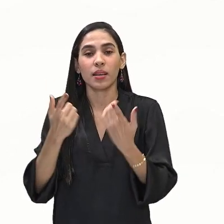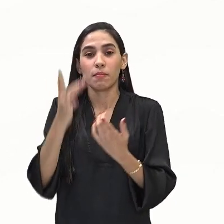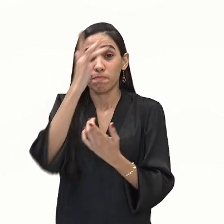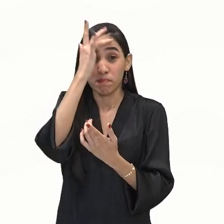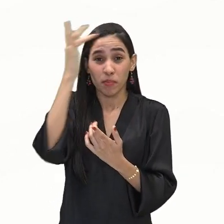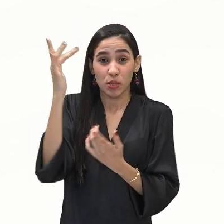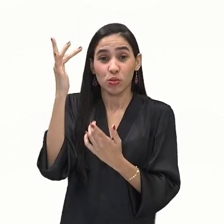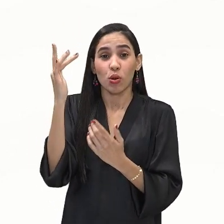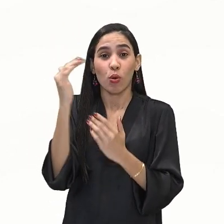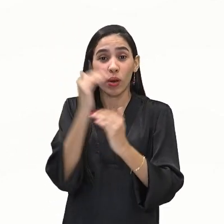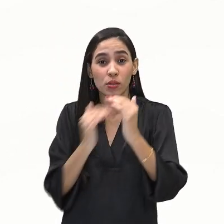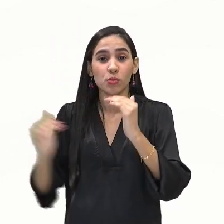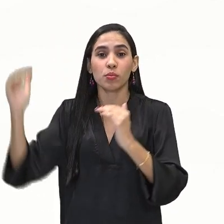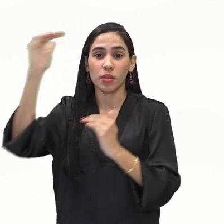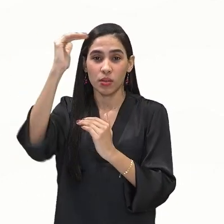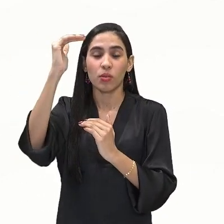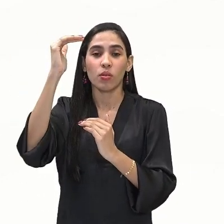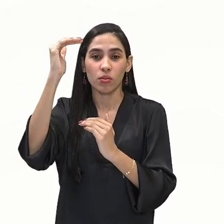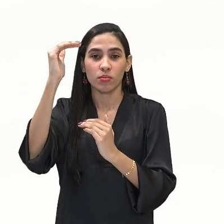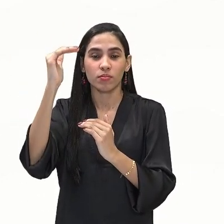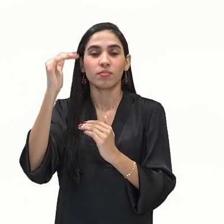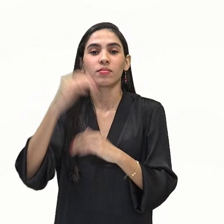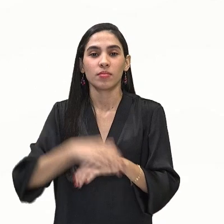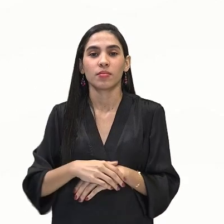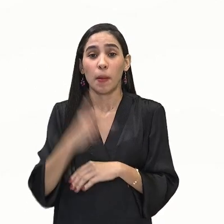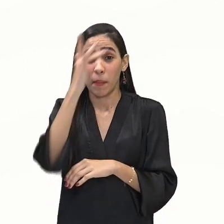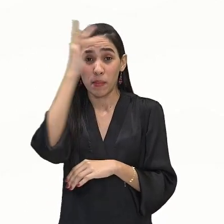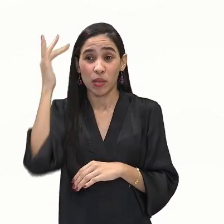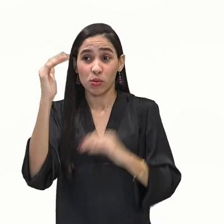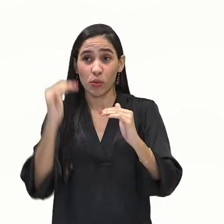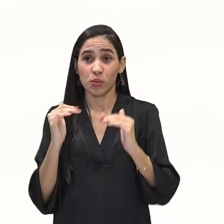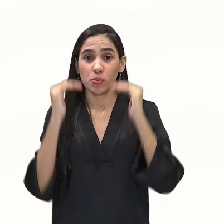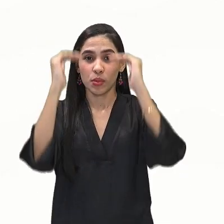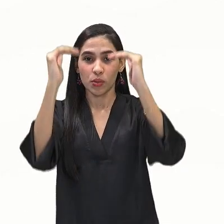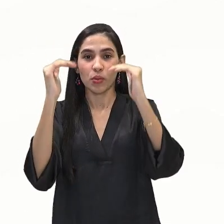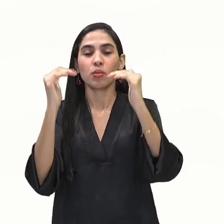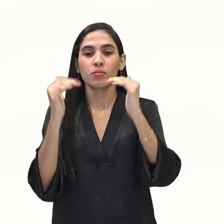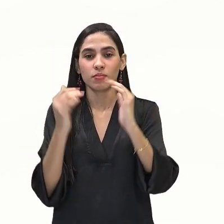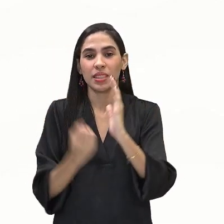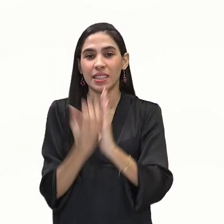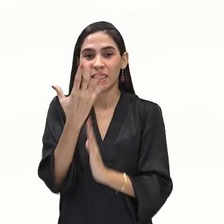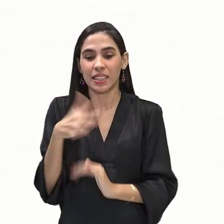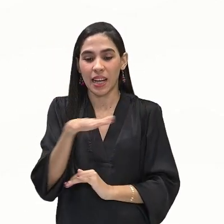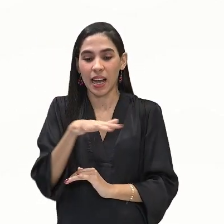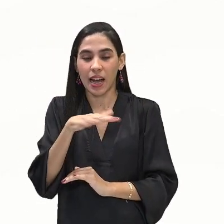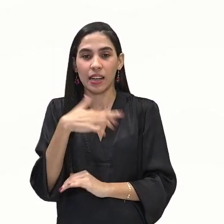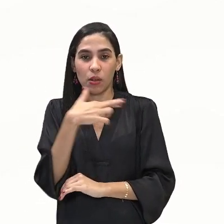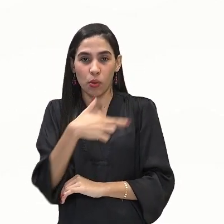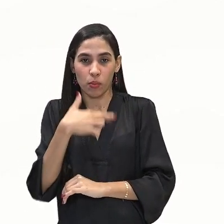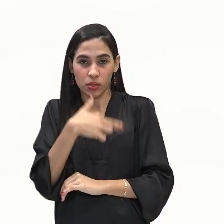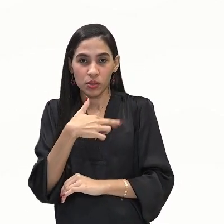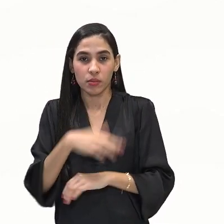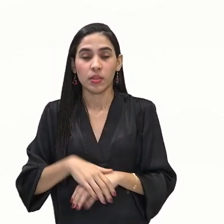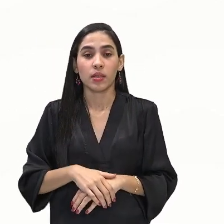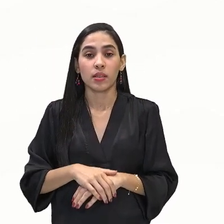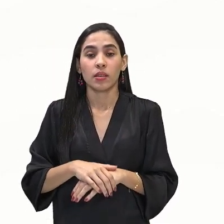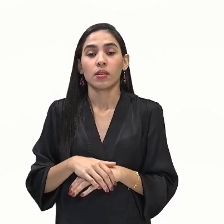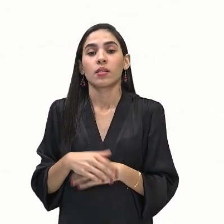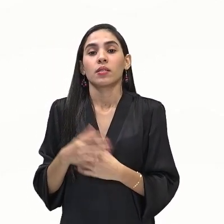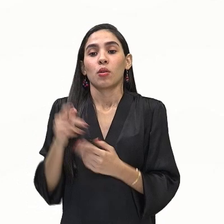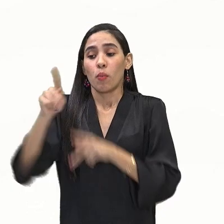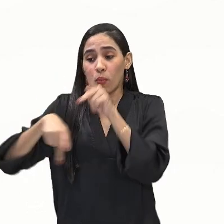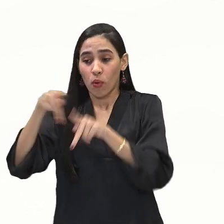nacional. Então, aqui surge o herói nacional no romantismo. Para os europeus, esses